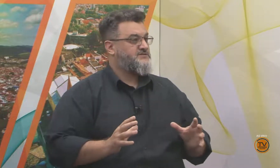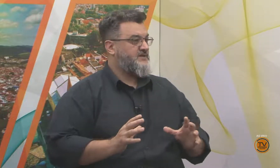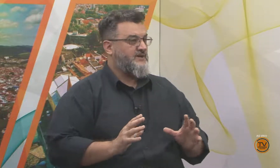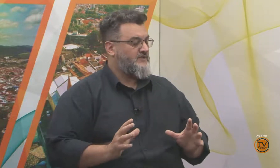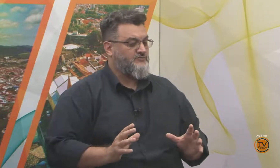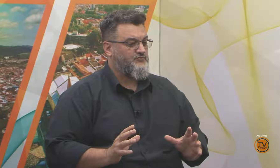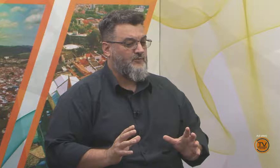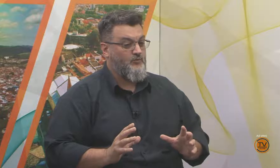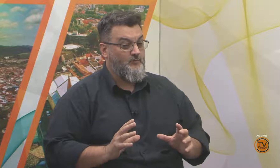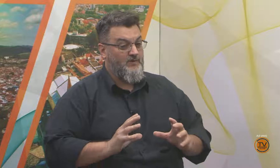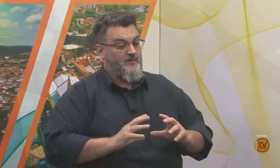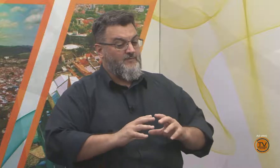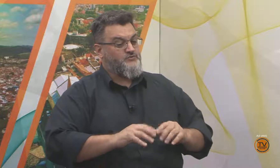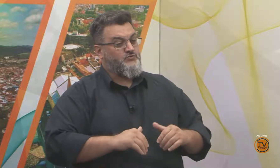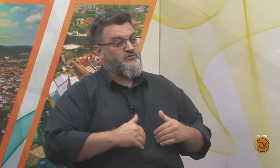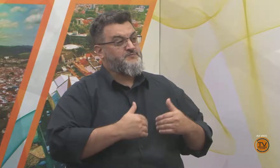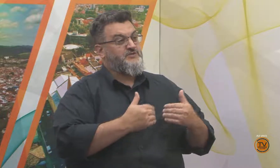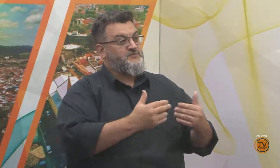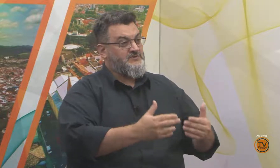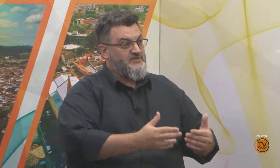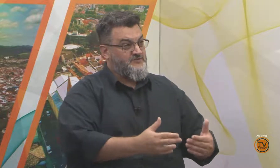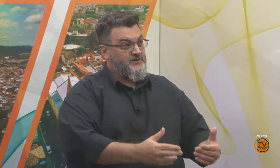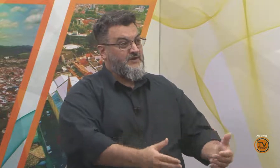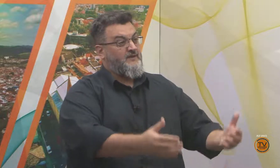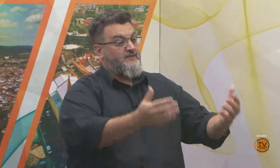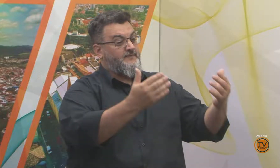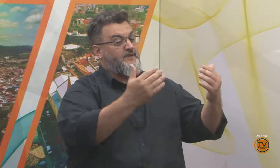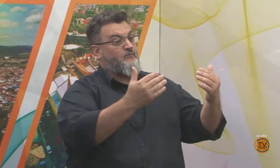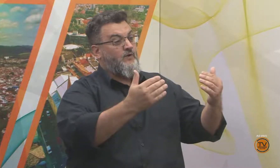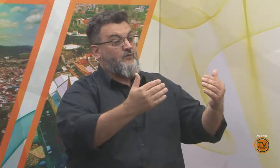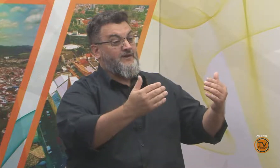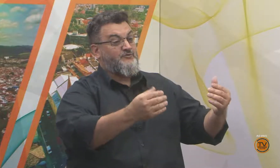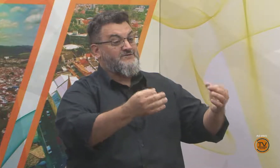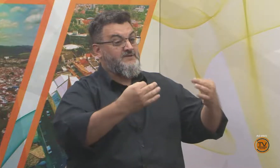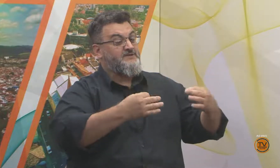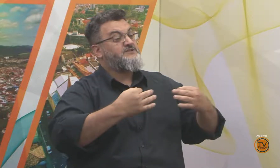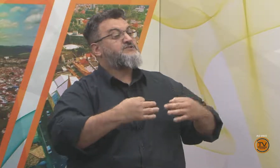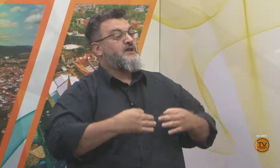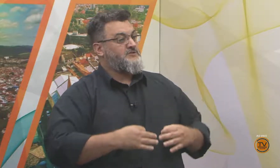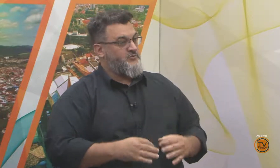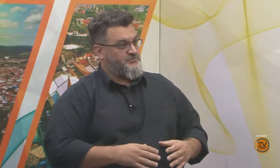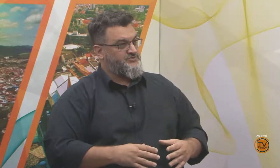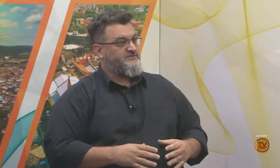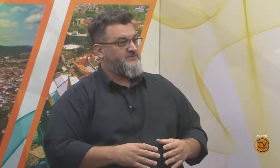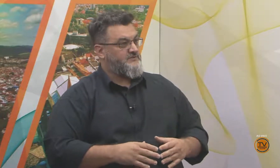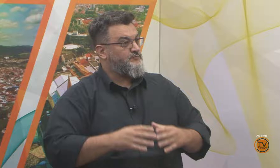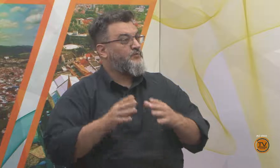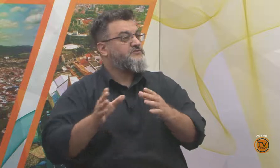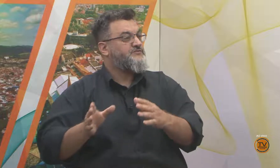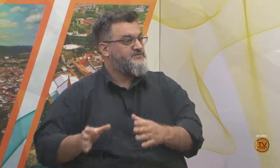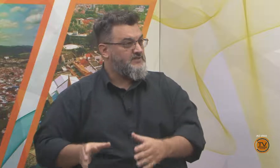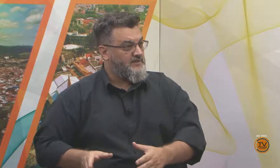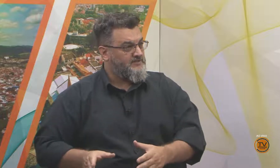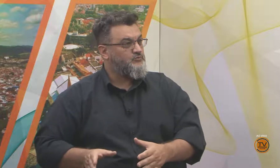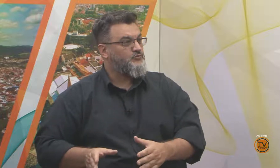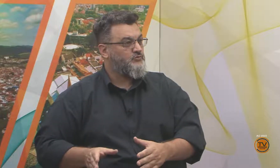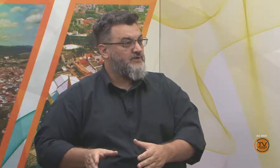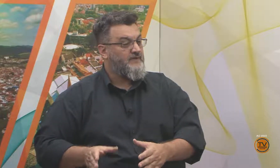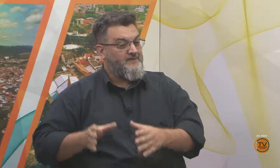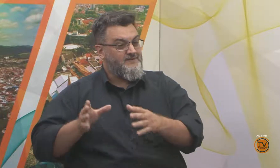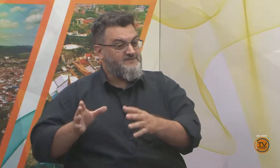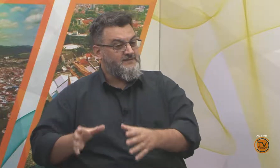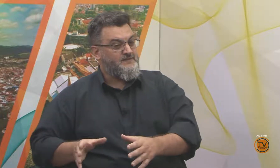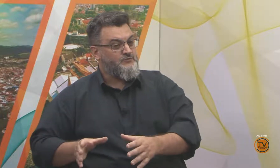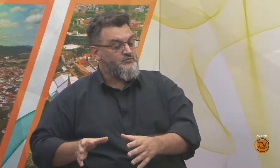fora seja errado, não, de forma alguma, mas quanto nós pudermos identificar, né, qual é a nossa identidade produtiva, no ponto de vista da